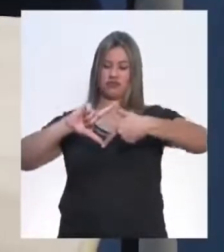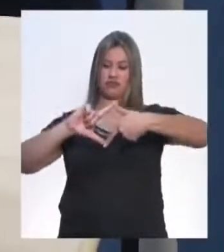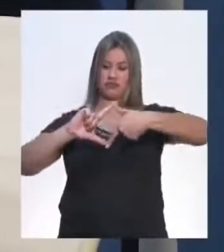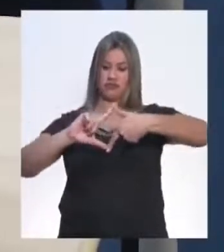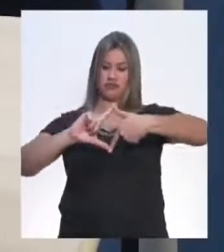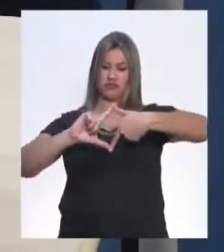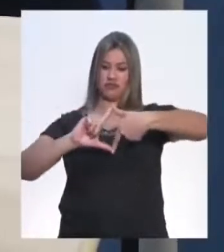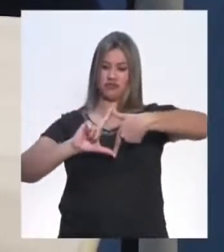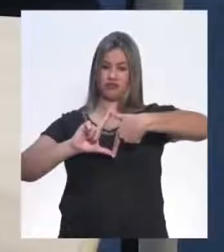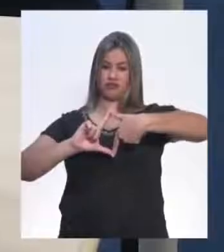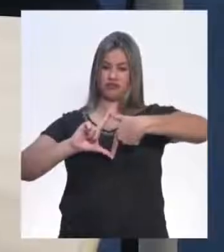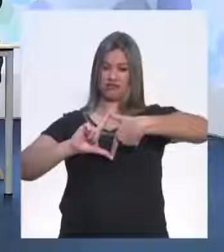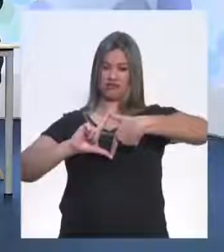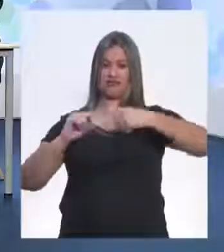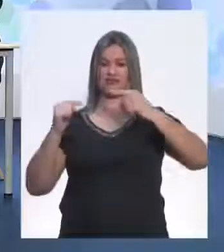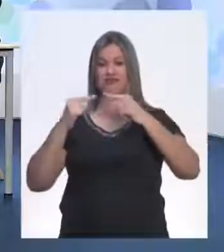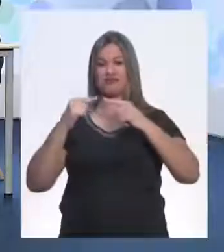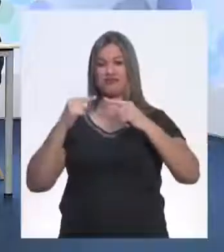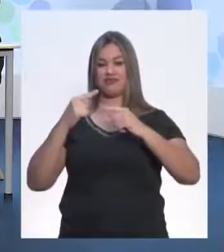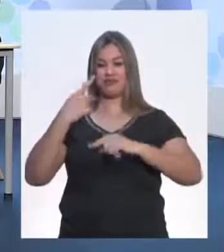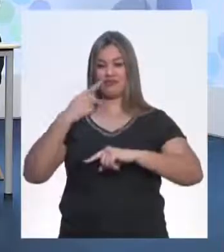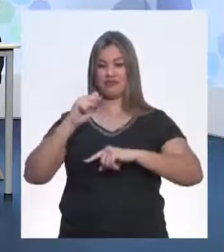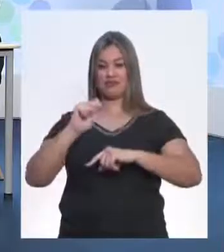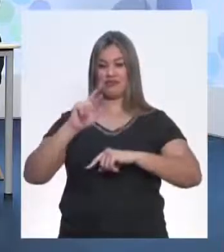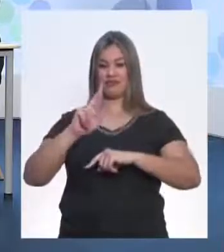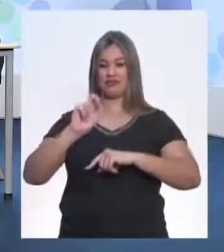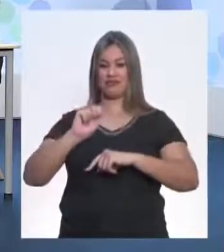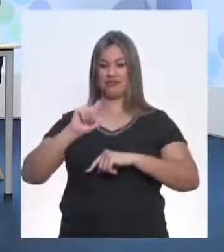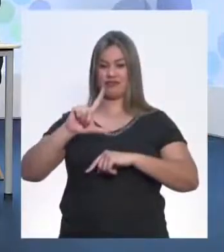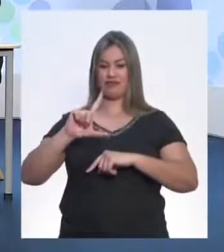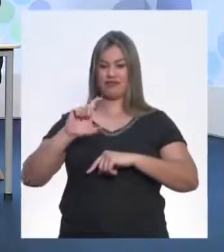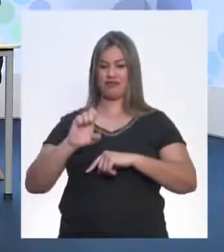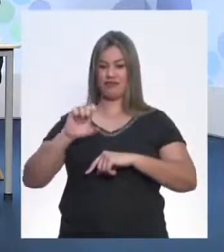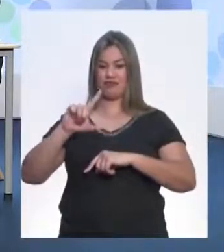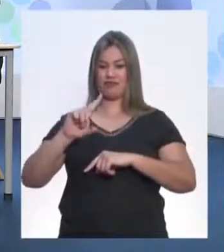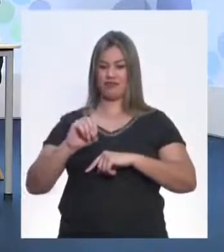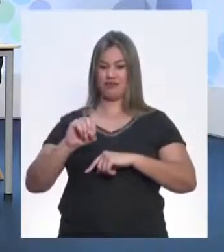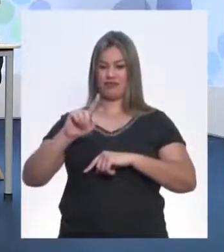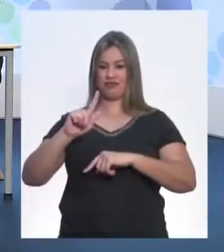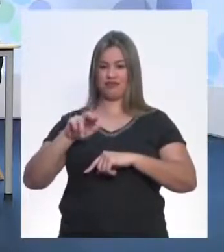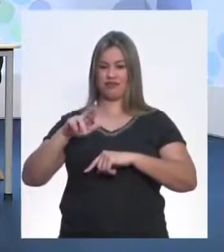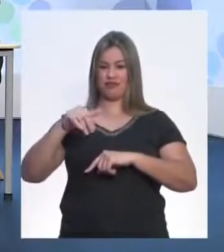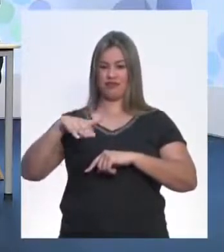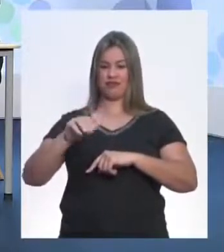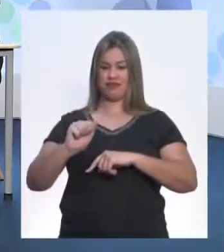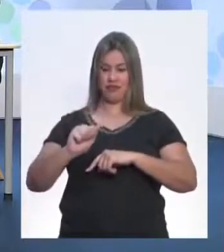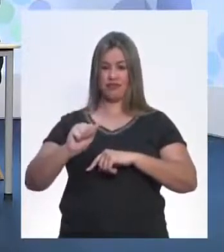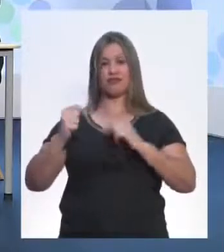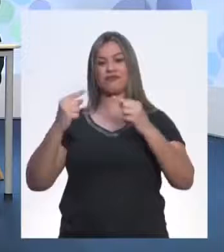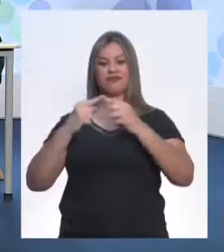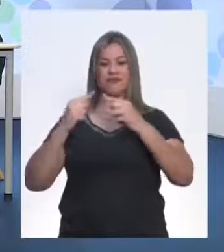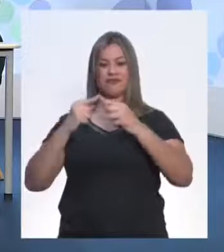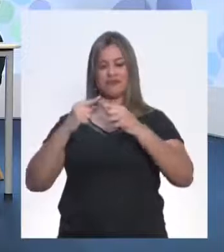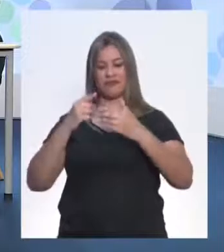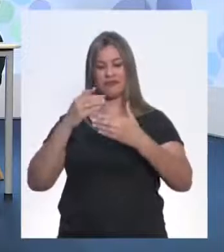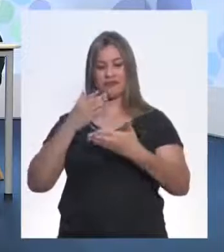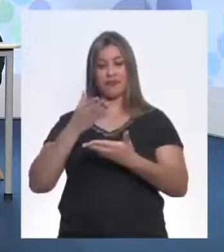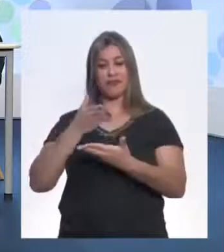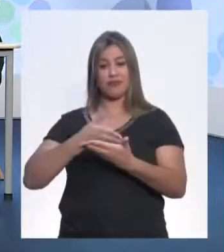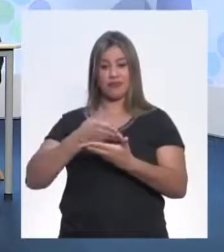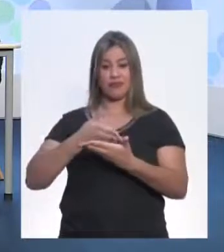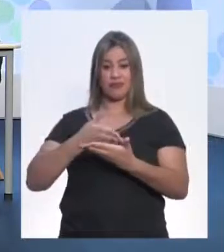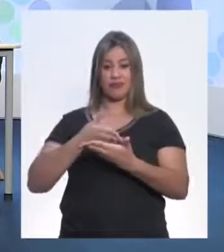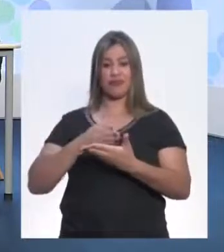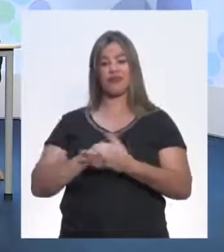você sabe que essa história de existirem outras formas, a forma que eu sei fazer é diferente dessa. Então, existem